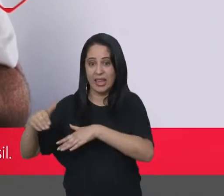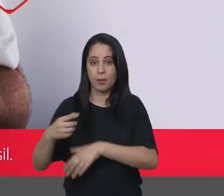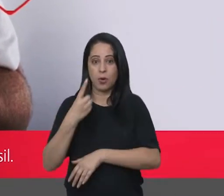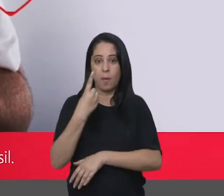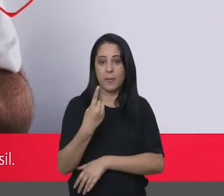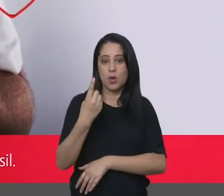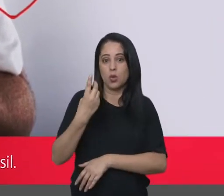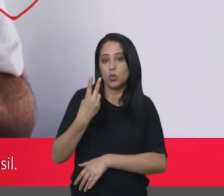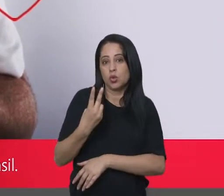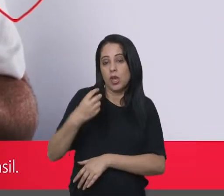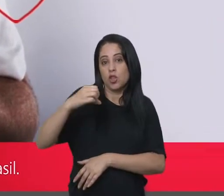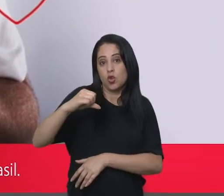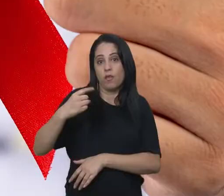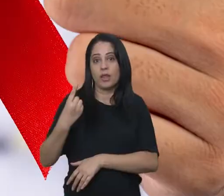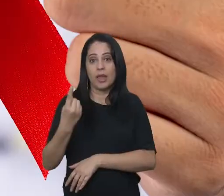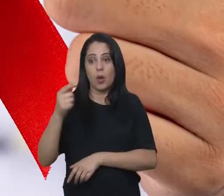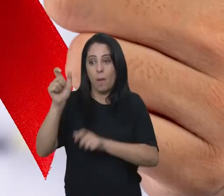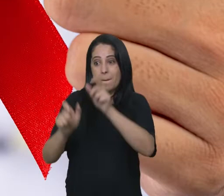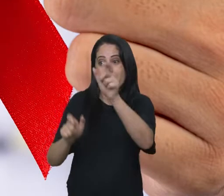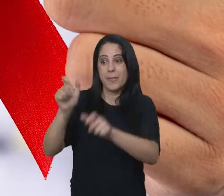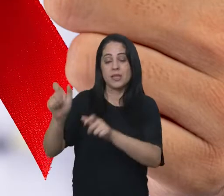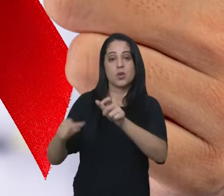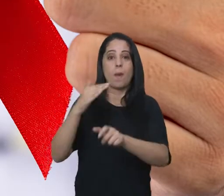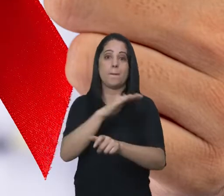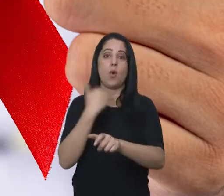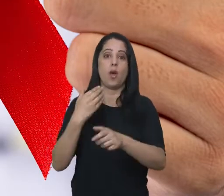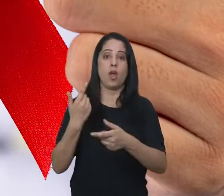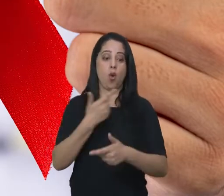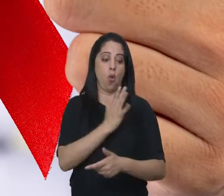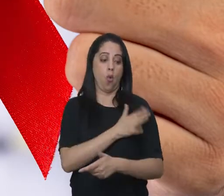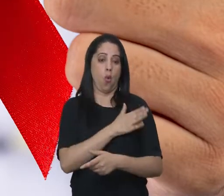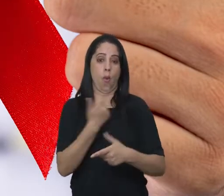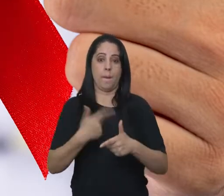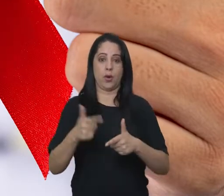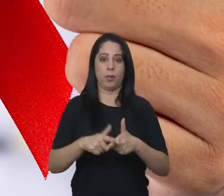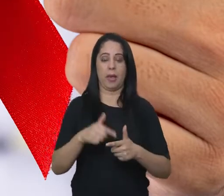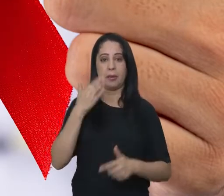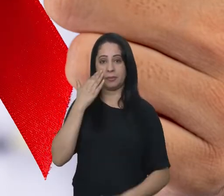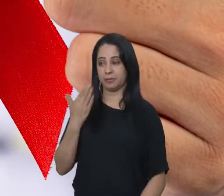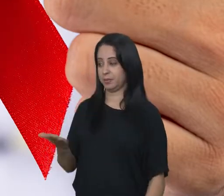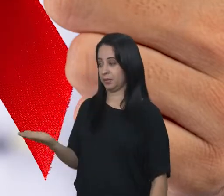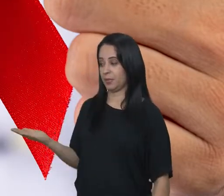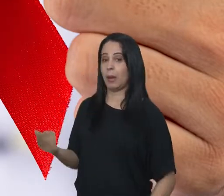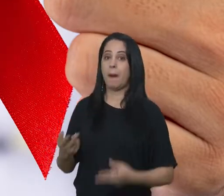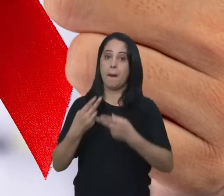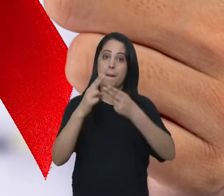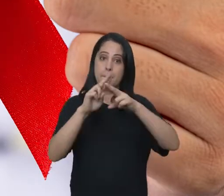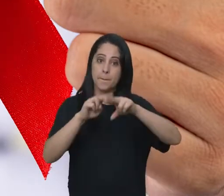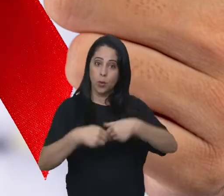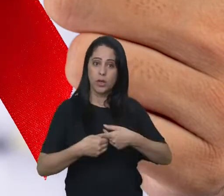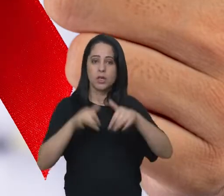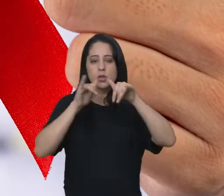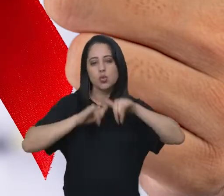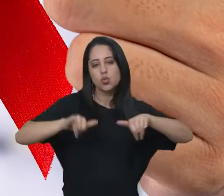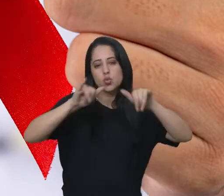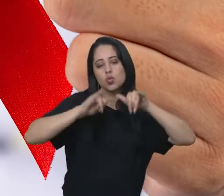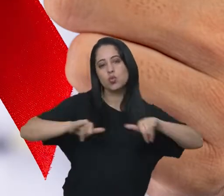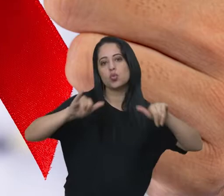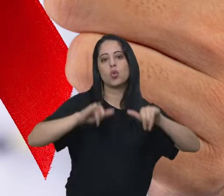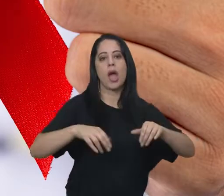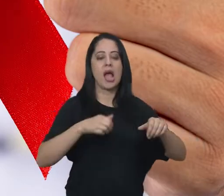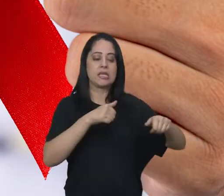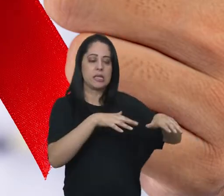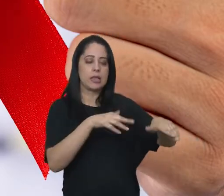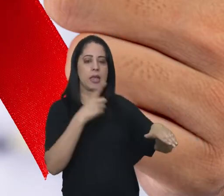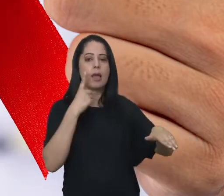291 mil vidas foram perdidas. É por este motivo que o Setembro Vermelho foi criado, tornando-se um período de intensificação de